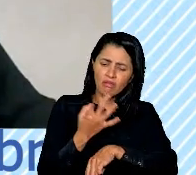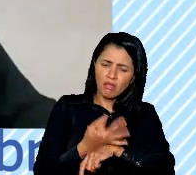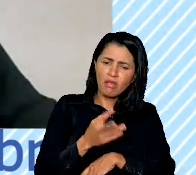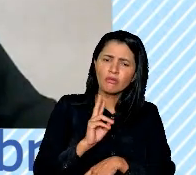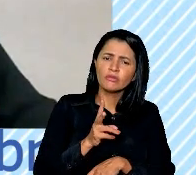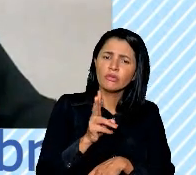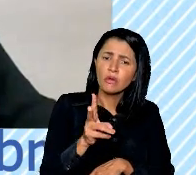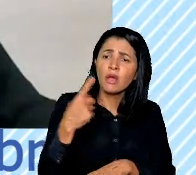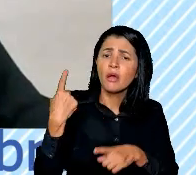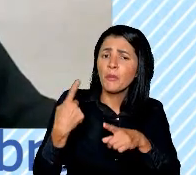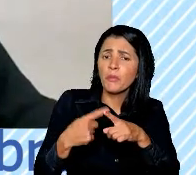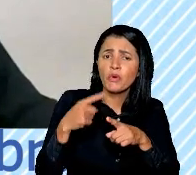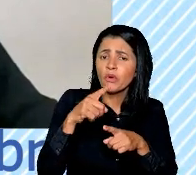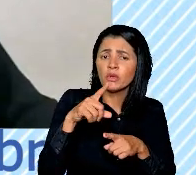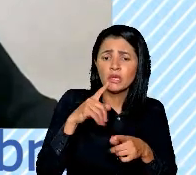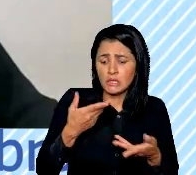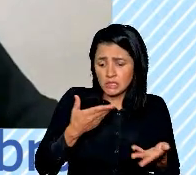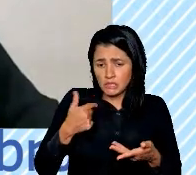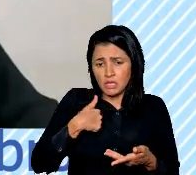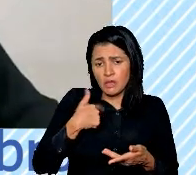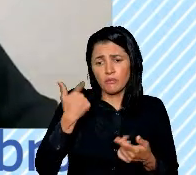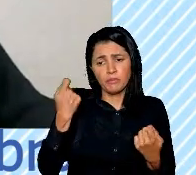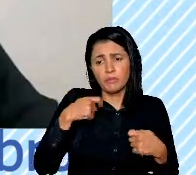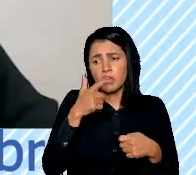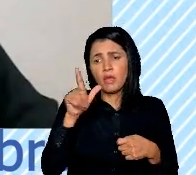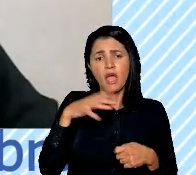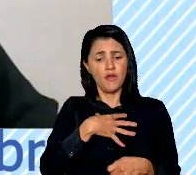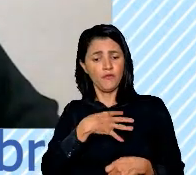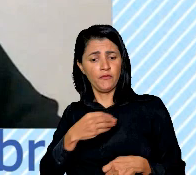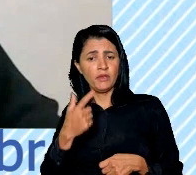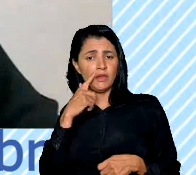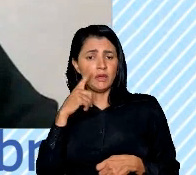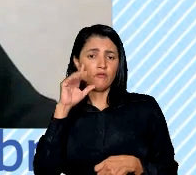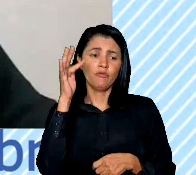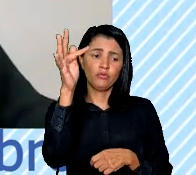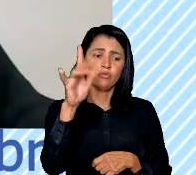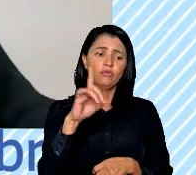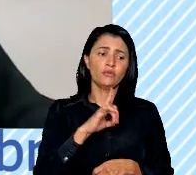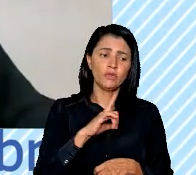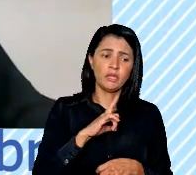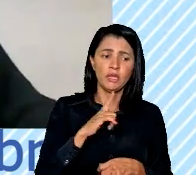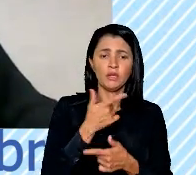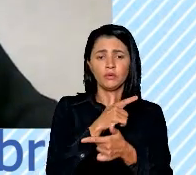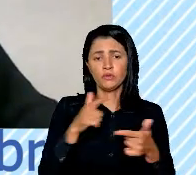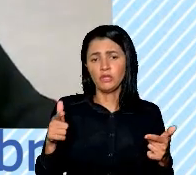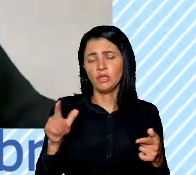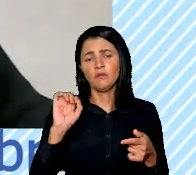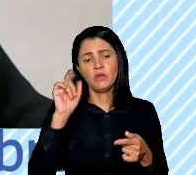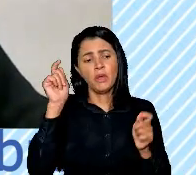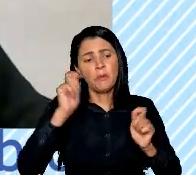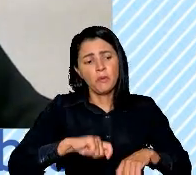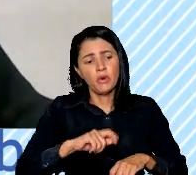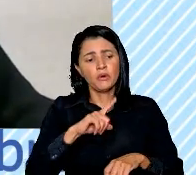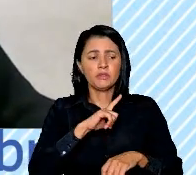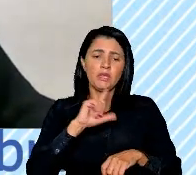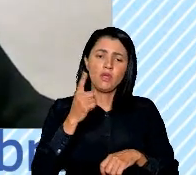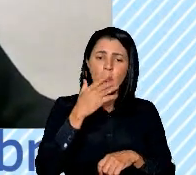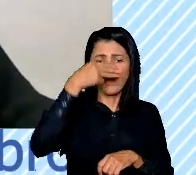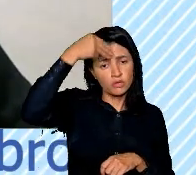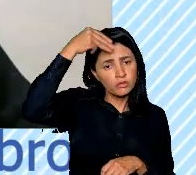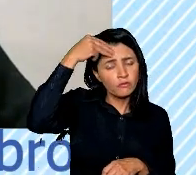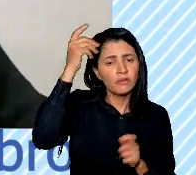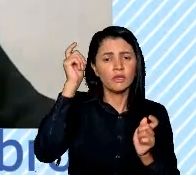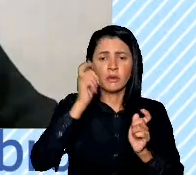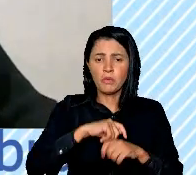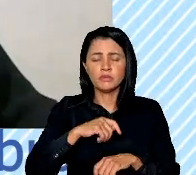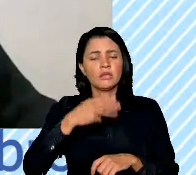Ah, porque se não servir para mim, vai servir para a filha que eu vier a ter um dia que eu não tive, mas posso ter uma sobrinha, posso ter a filha